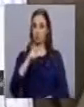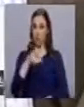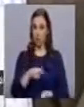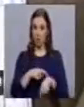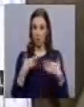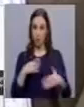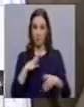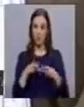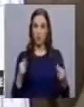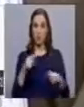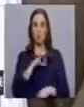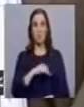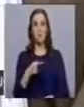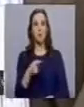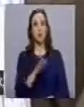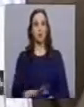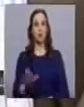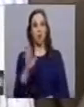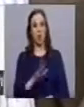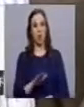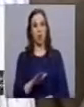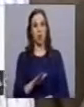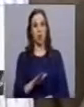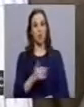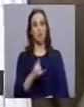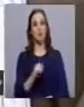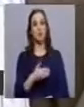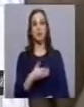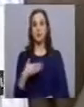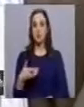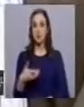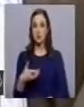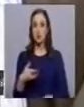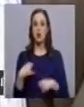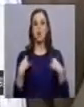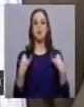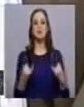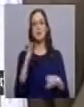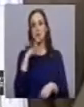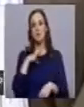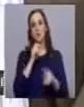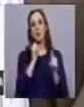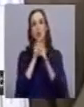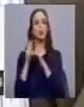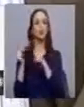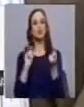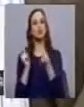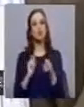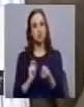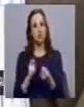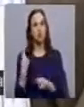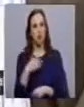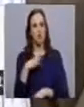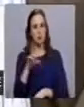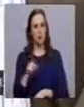é resolver o salário mínimo nacional e, desejavelmente, para 2017. Depois, se quiserem discutir outras matérias, e nós queremos discutir outras